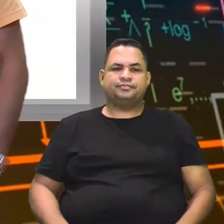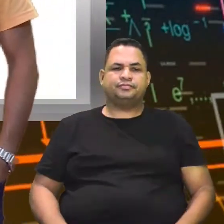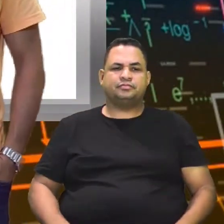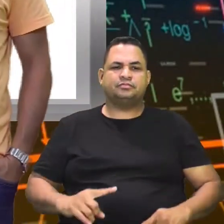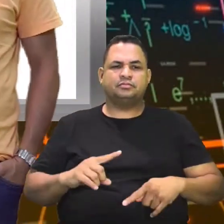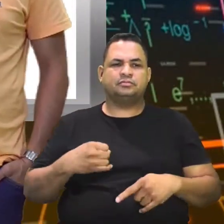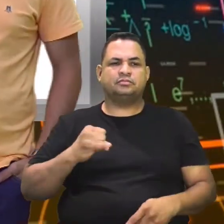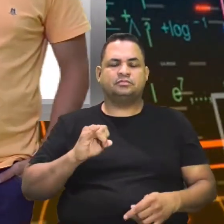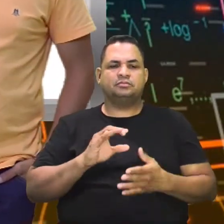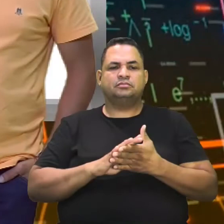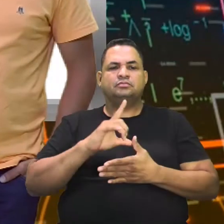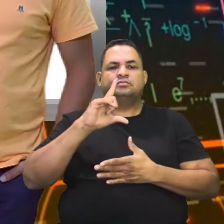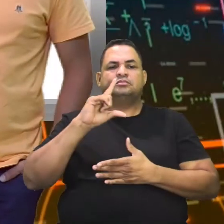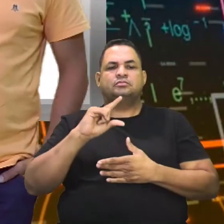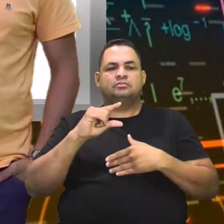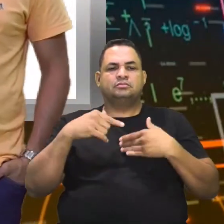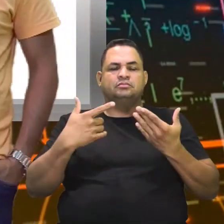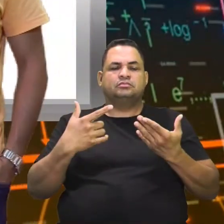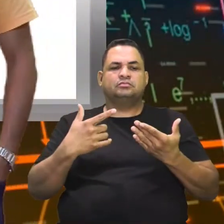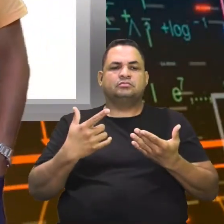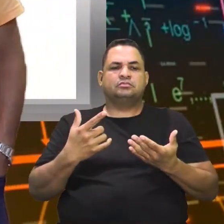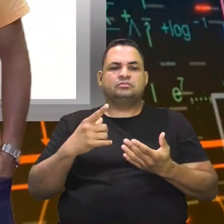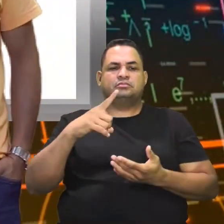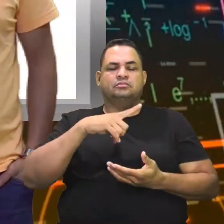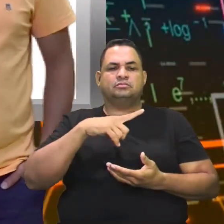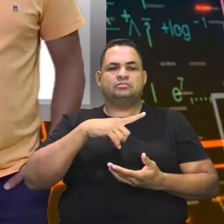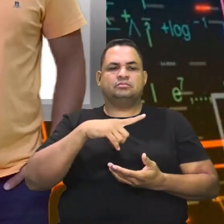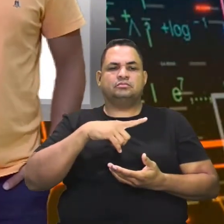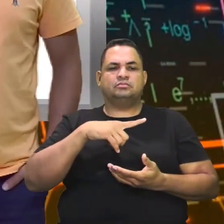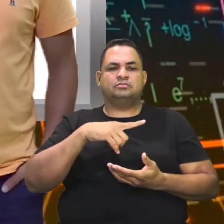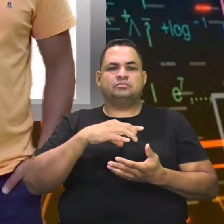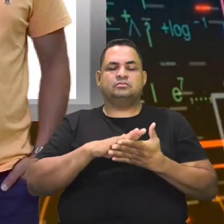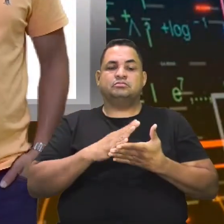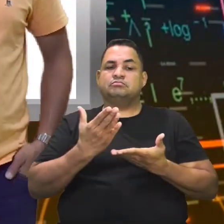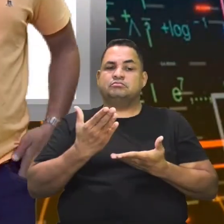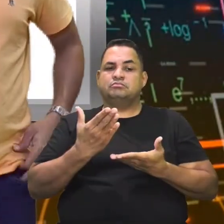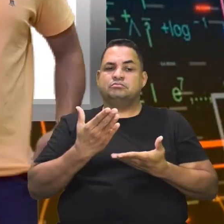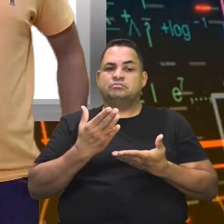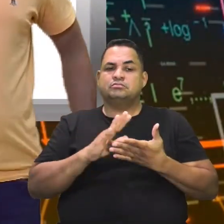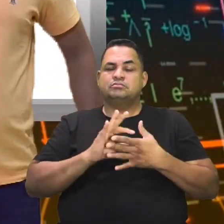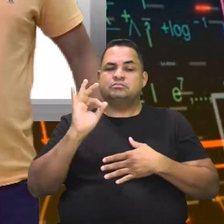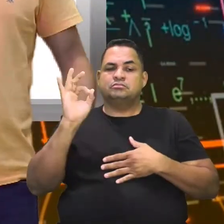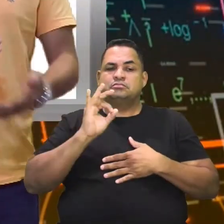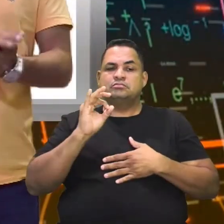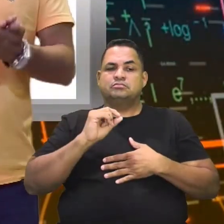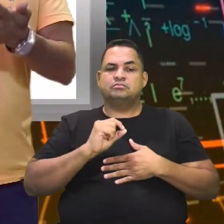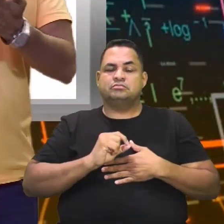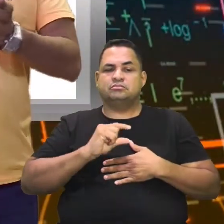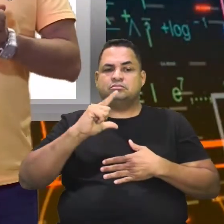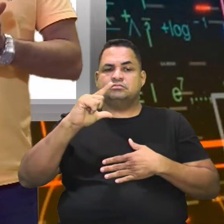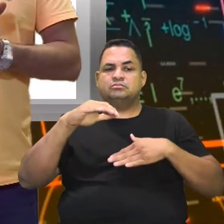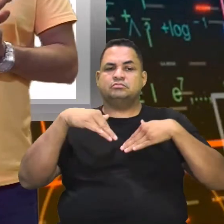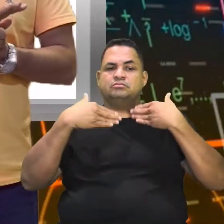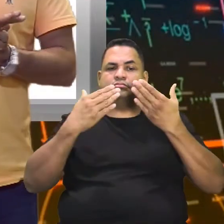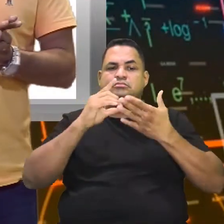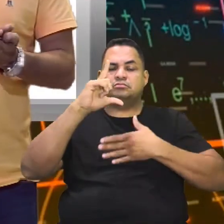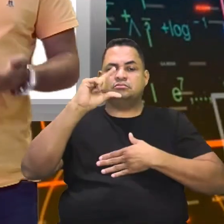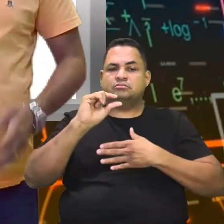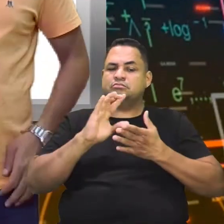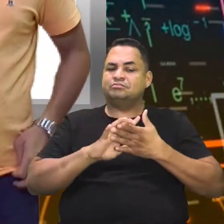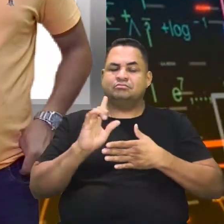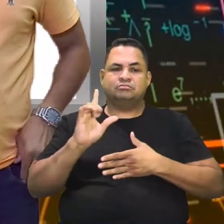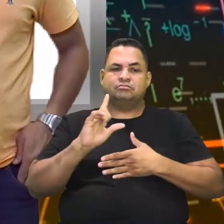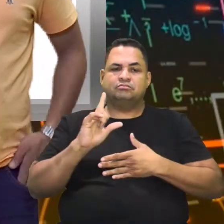depois diminuir, ou diminuir e depois aumentar, tem esse agravante, né? Essa quando taxa. A gente aumenta, na hora que for diminuir,